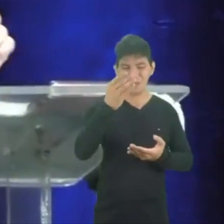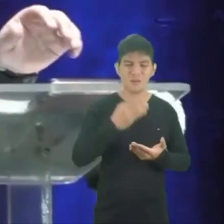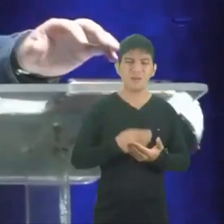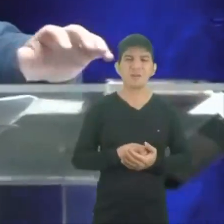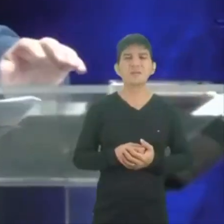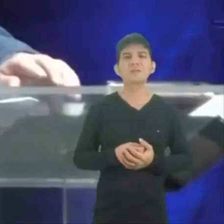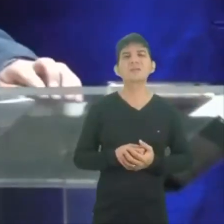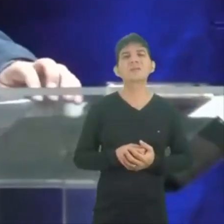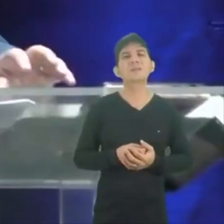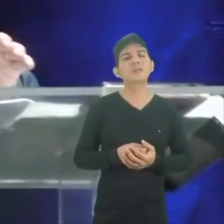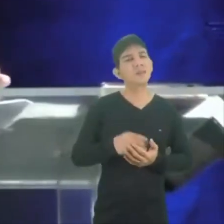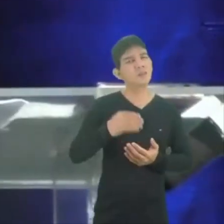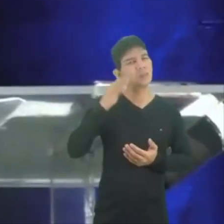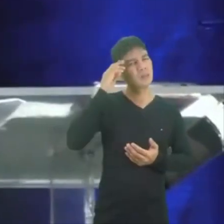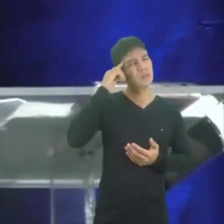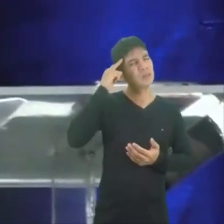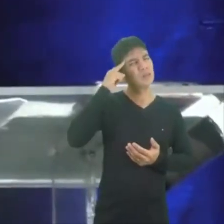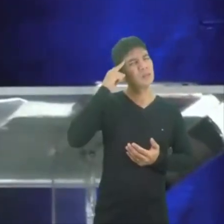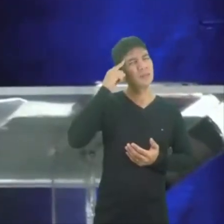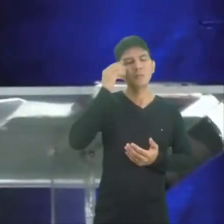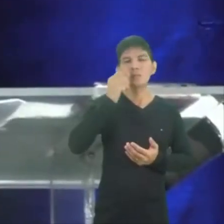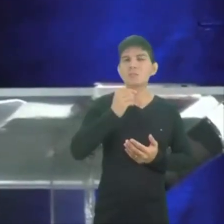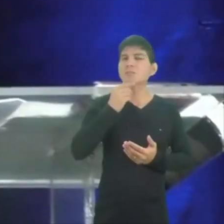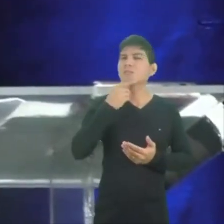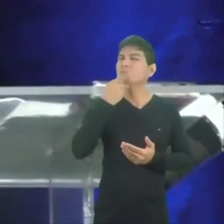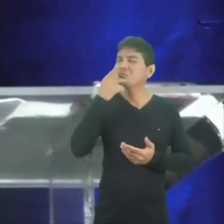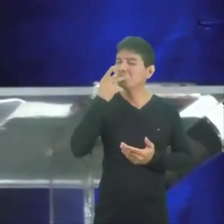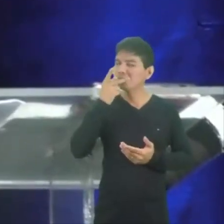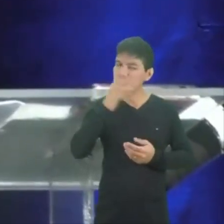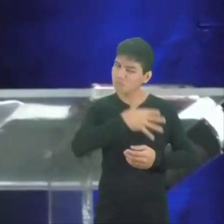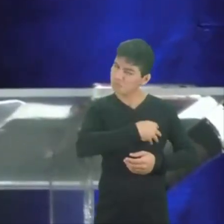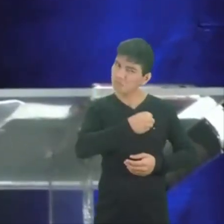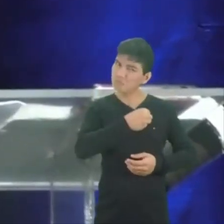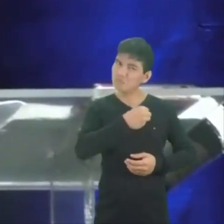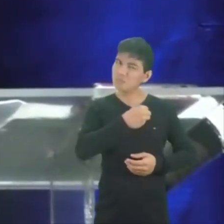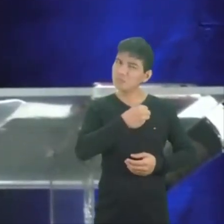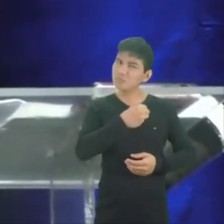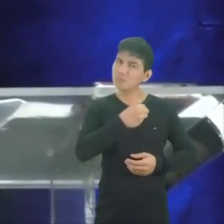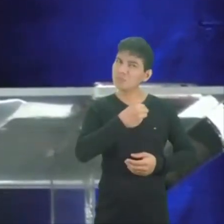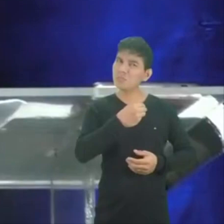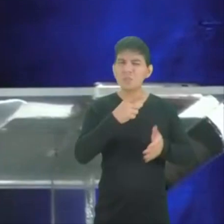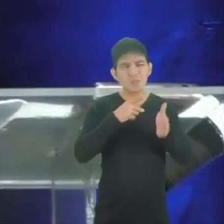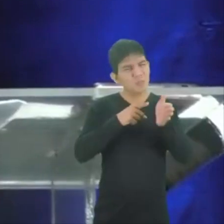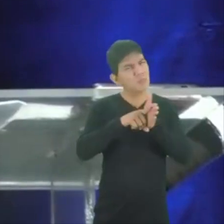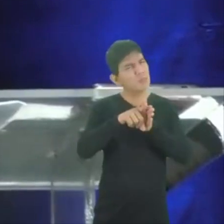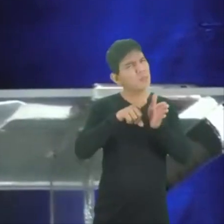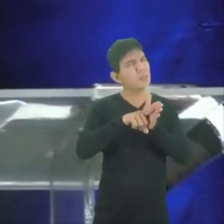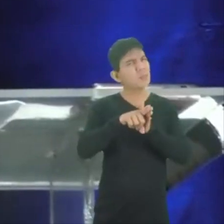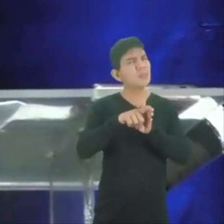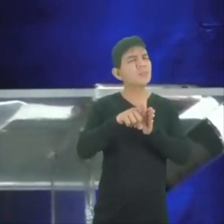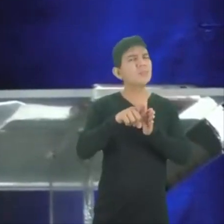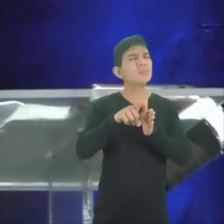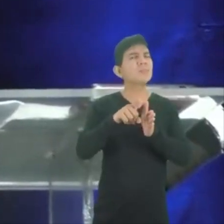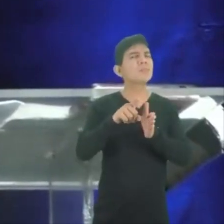E ali eu percebo, na fala do meu filho, um questionamento, um certo ali